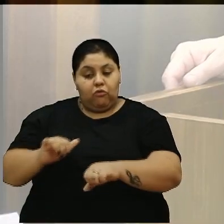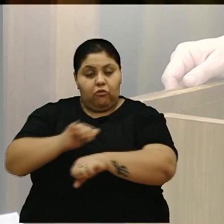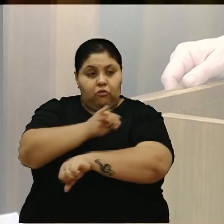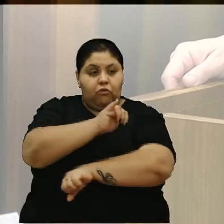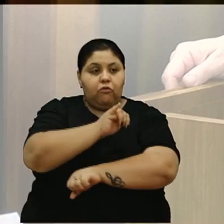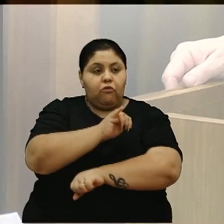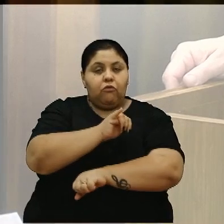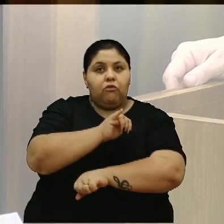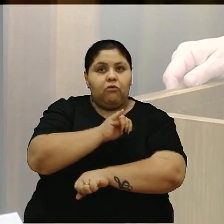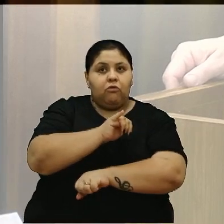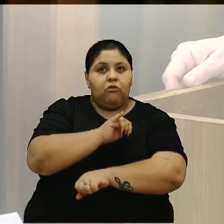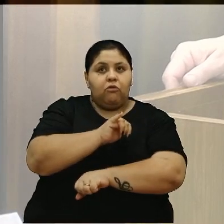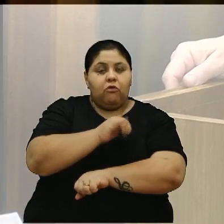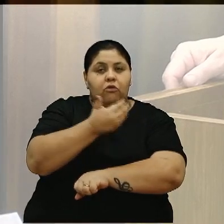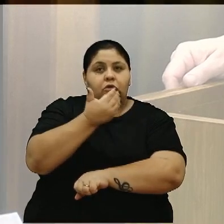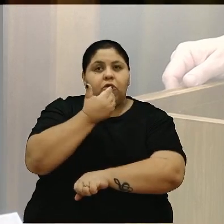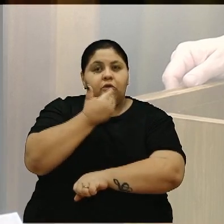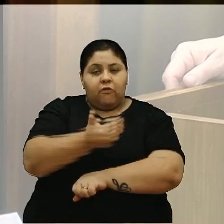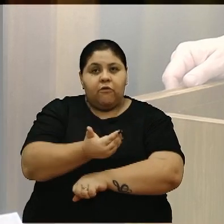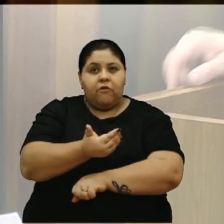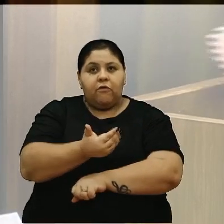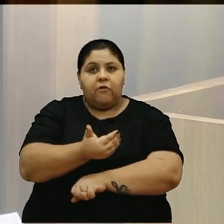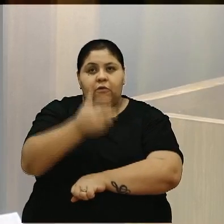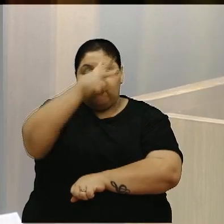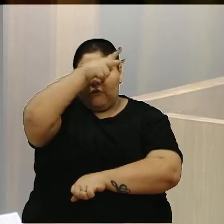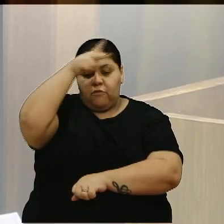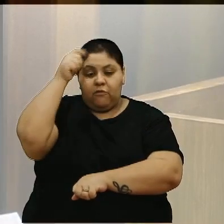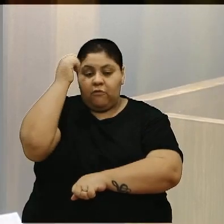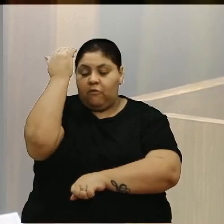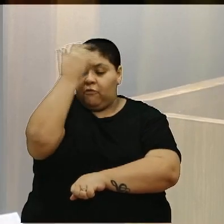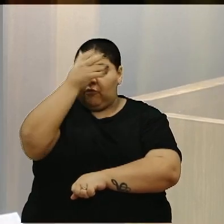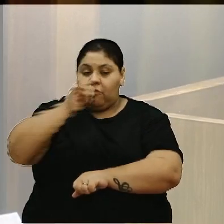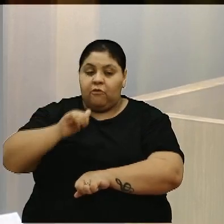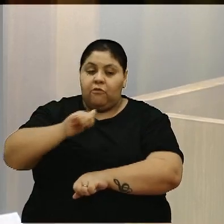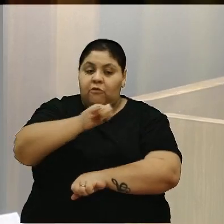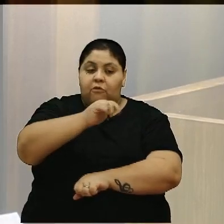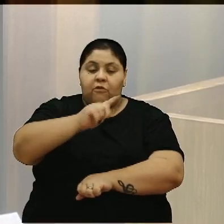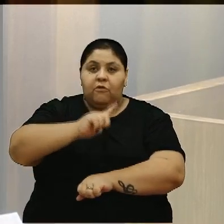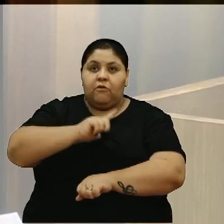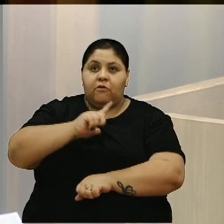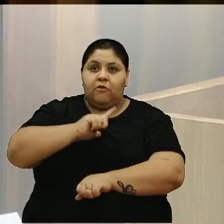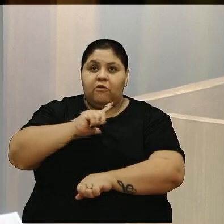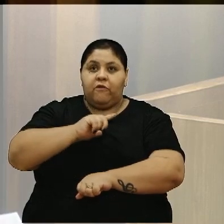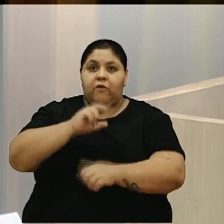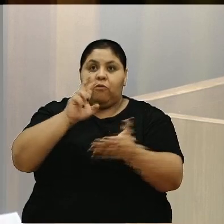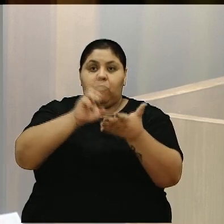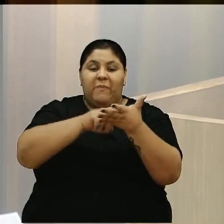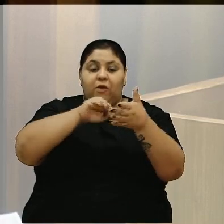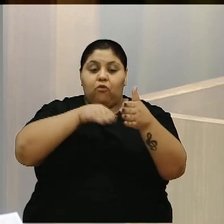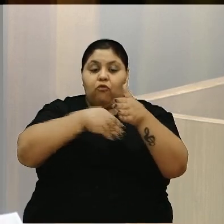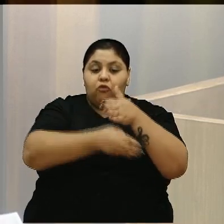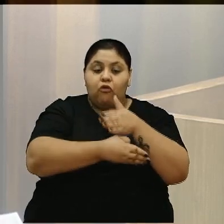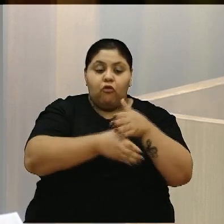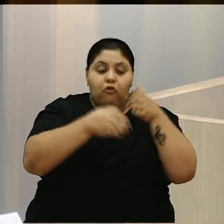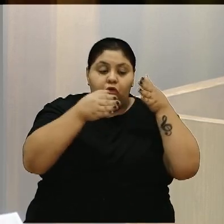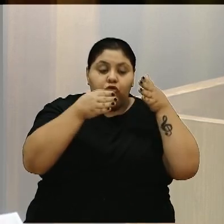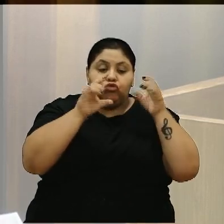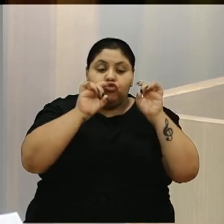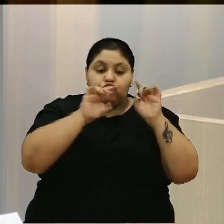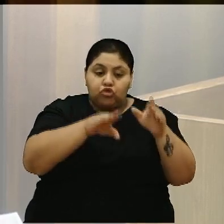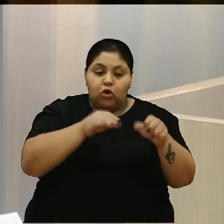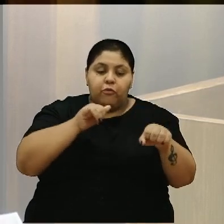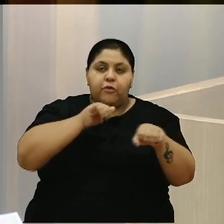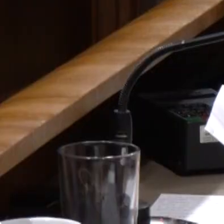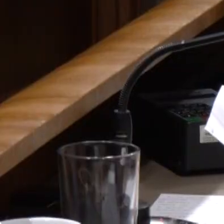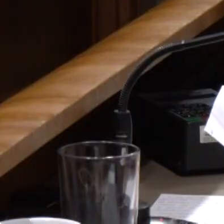ou uma das solicitações feitas da prefeita de LOA é que o aeroporto tivesse uma conta bancária específica, própria do aeroporto, e que as receitas dali